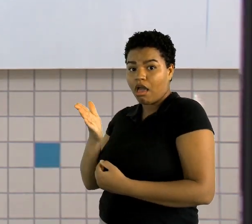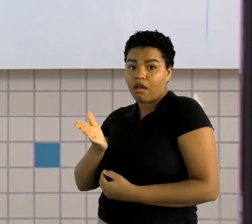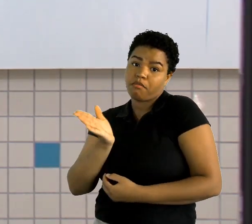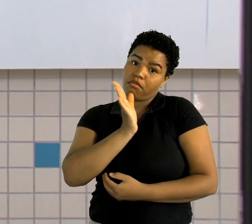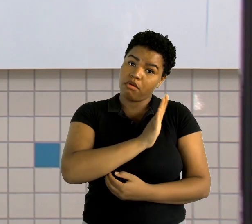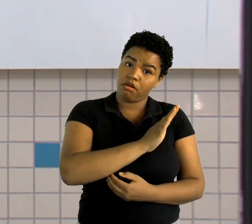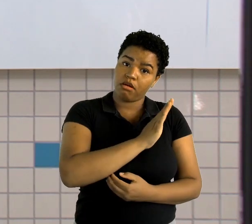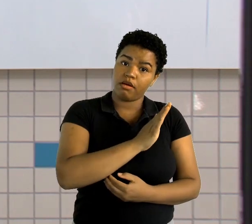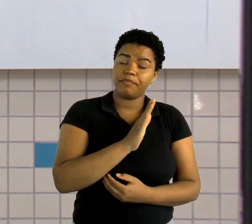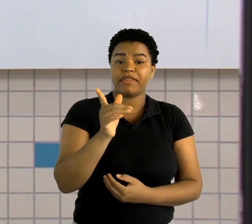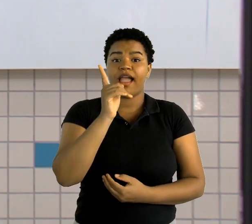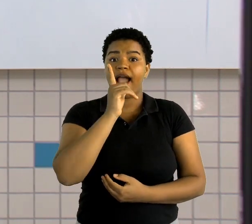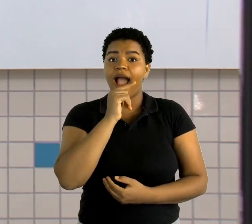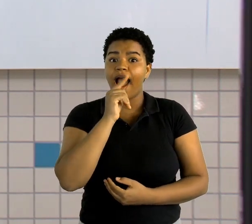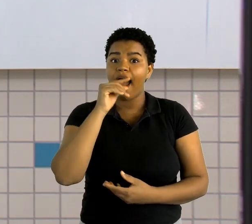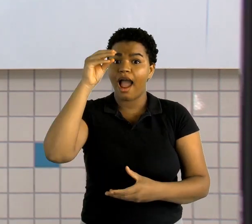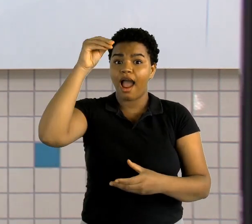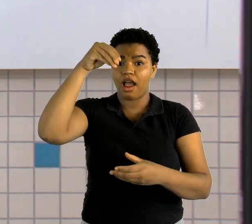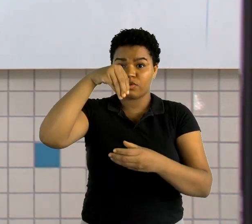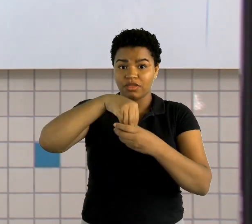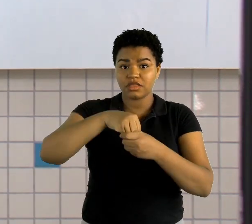de água que tem no ar,